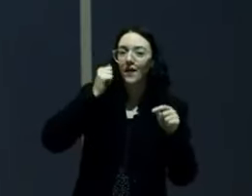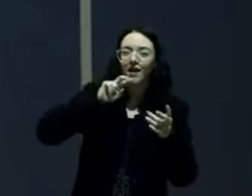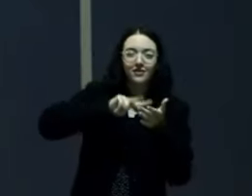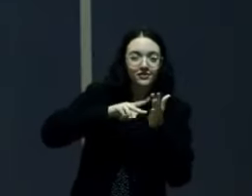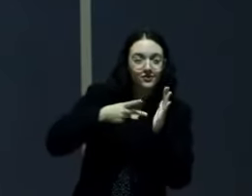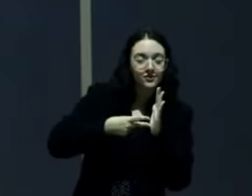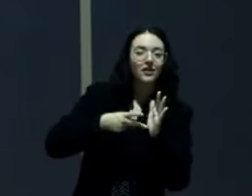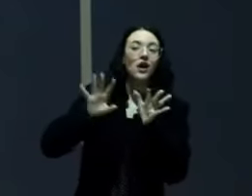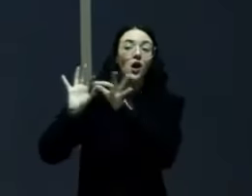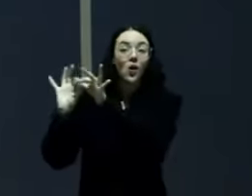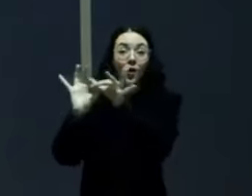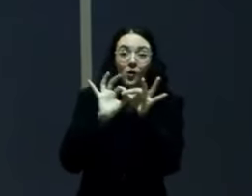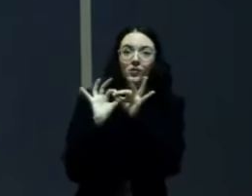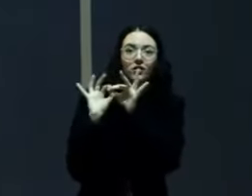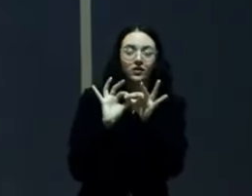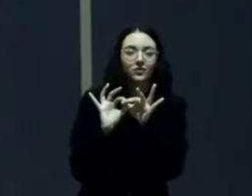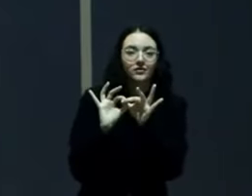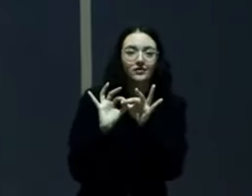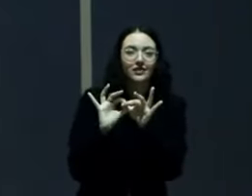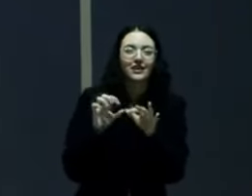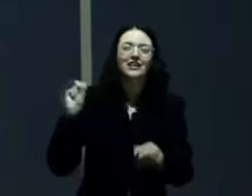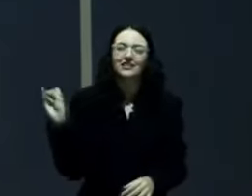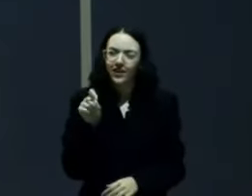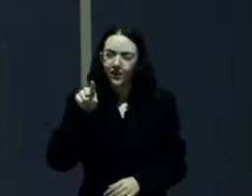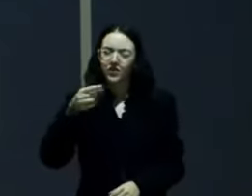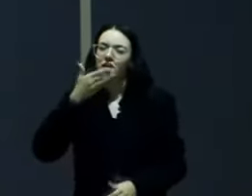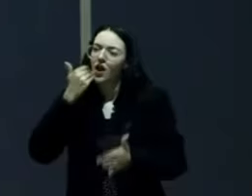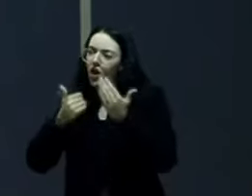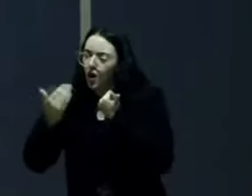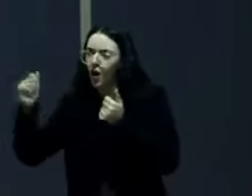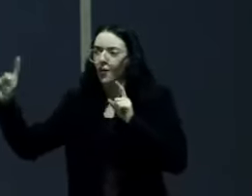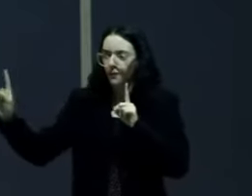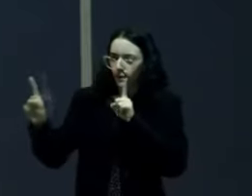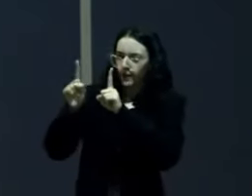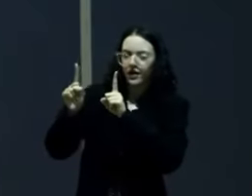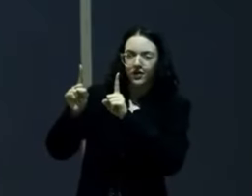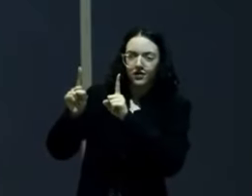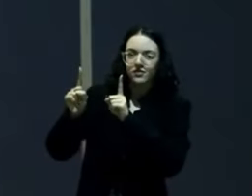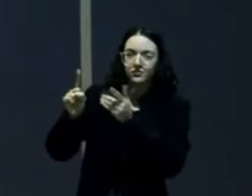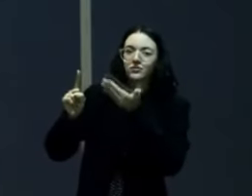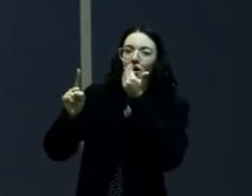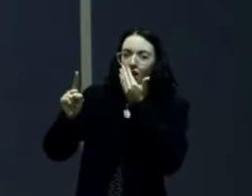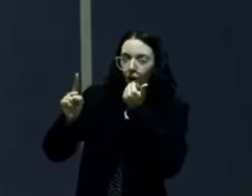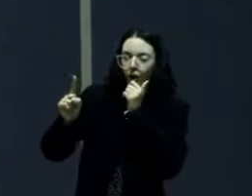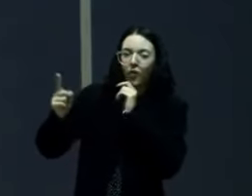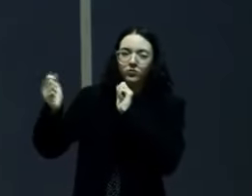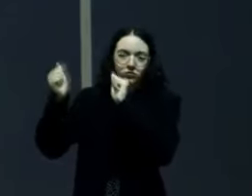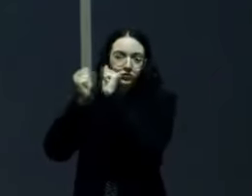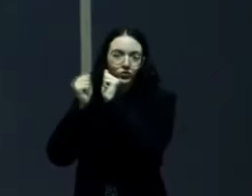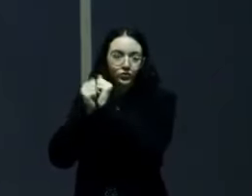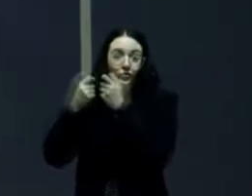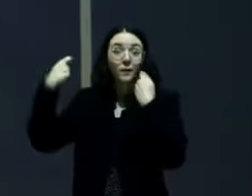Você só come com uma pessoa quando você tem comunhão. É ou não é? É difícil você comer